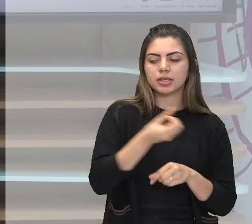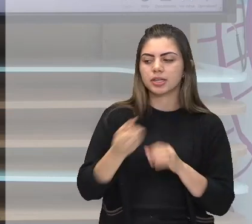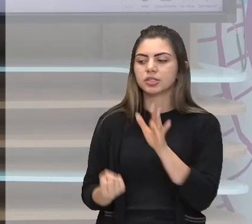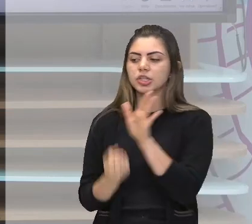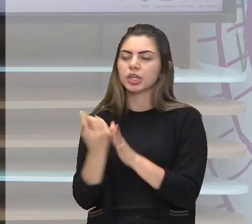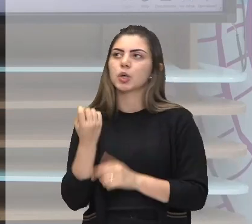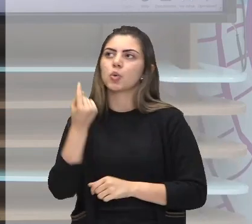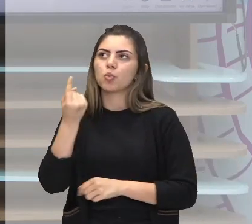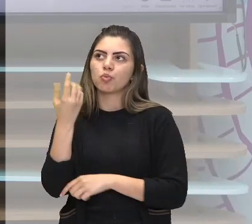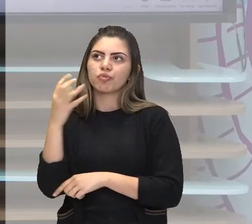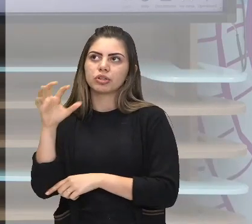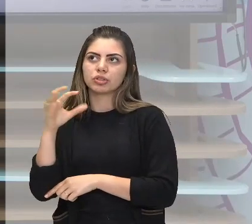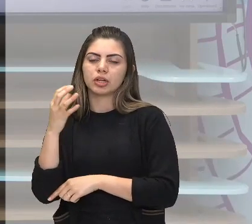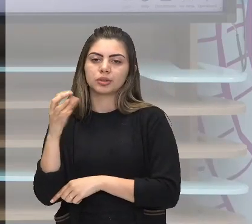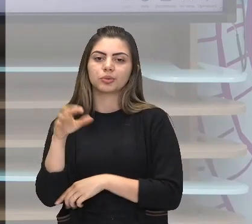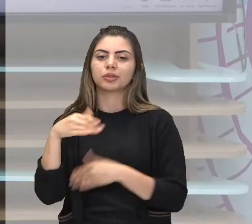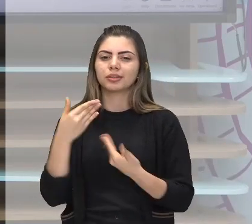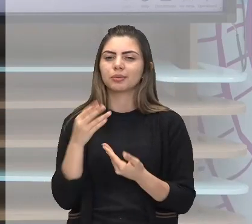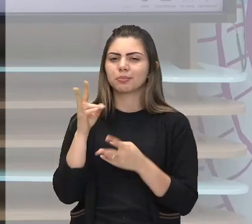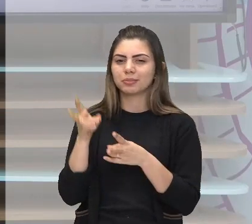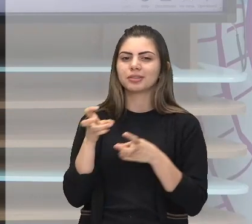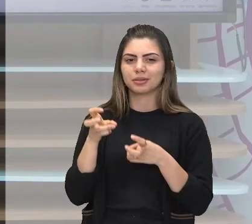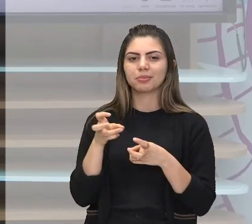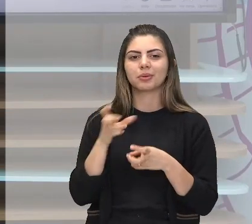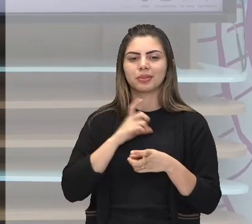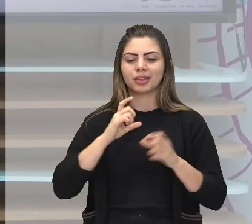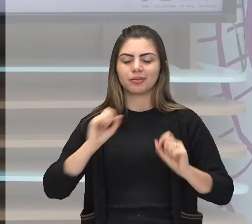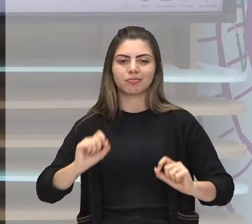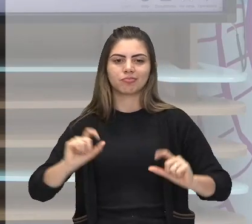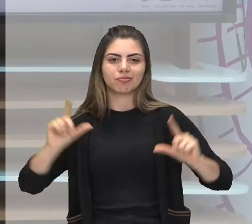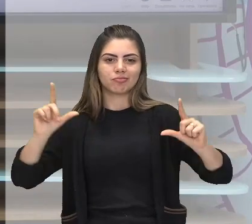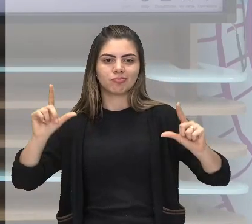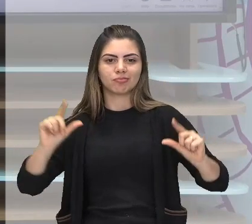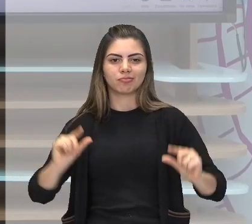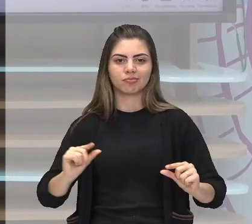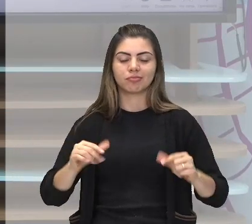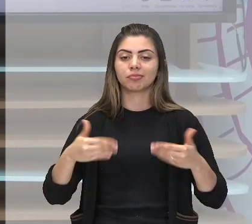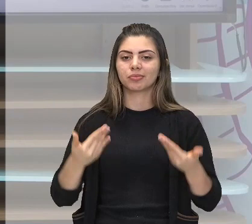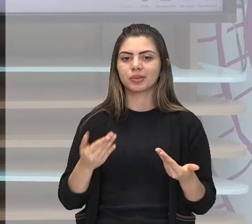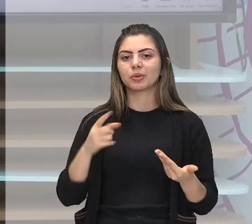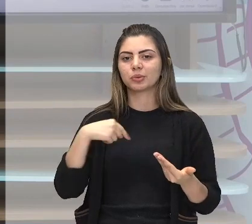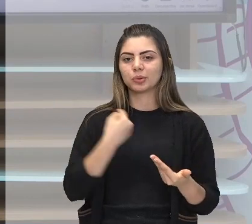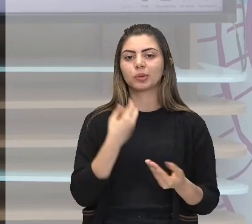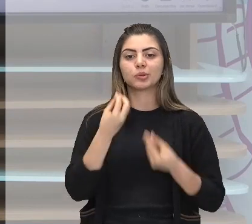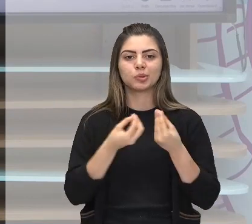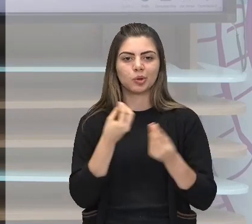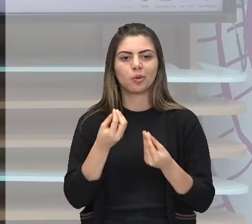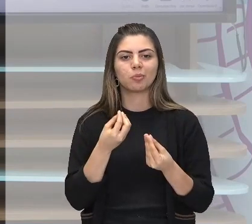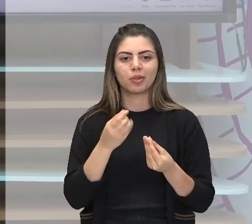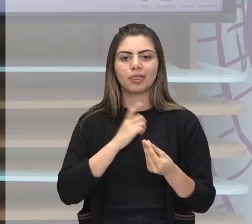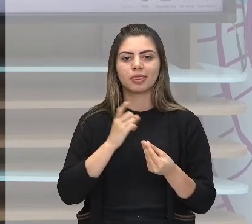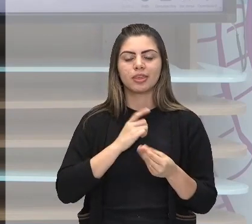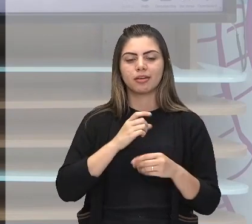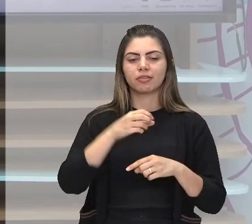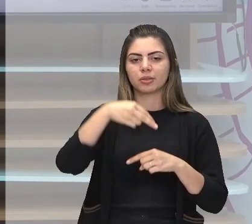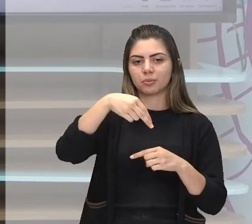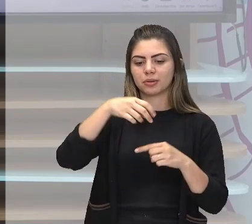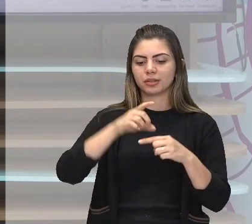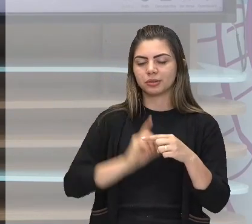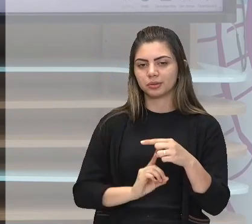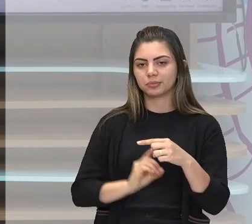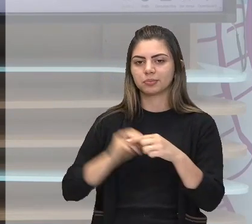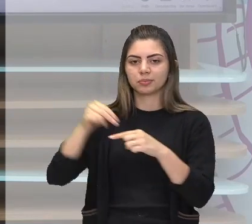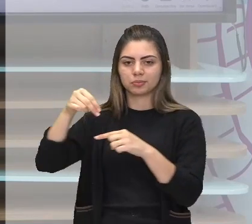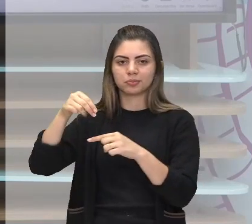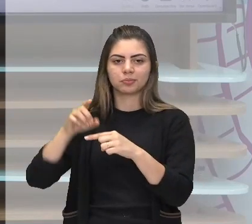Portanto, grandezas diretamente proporcionais. Beleza? Colocamos a igualdade, né, entre essas razões,